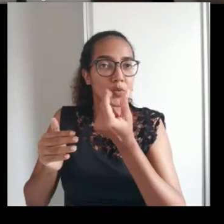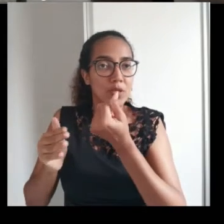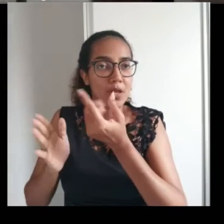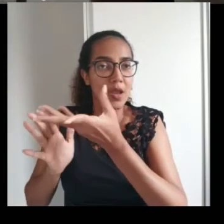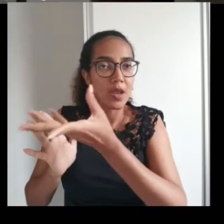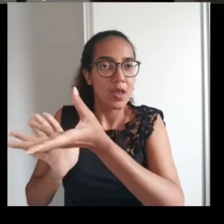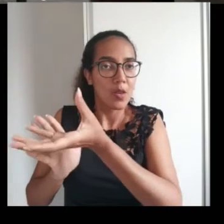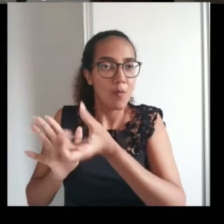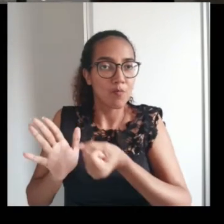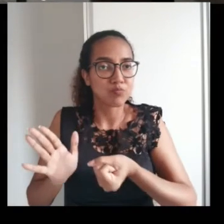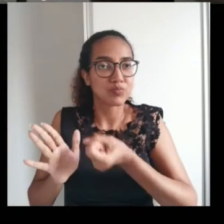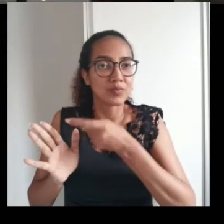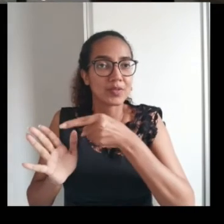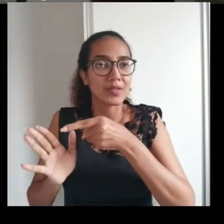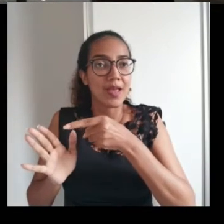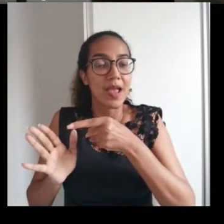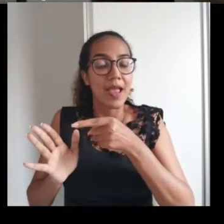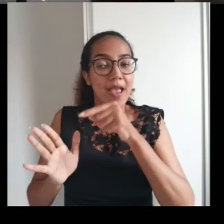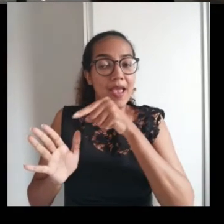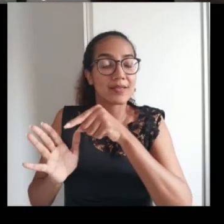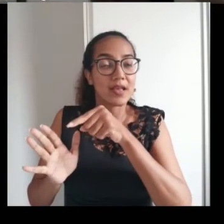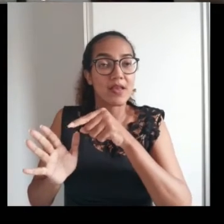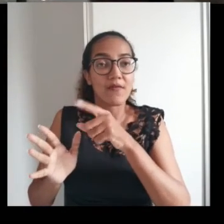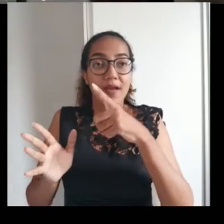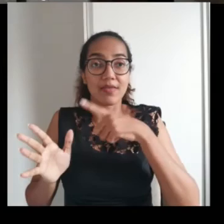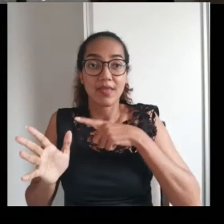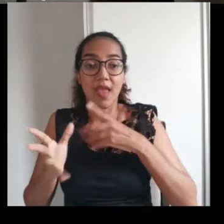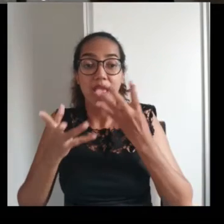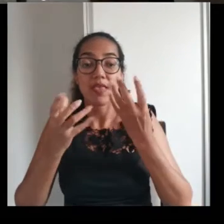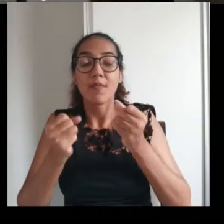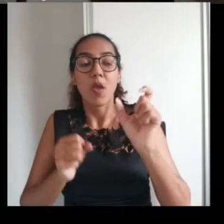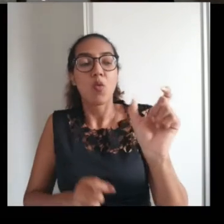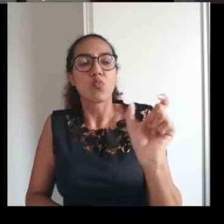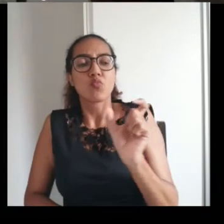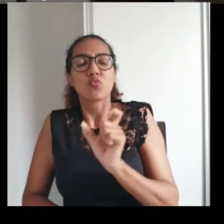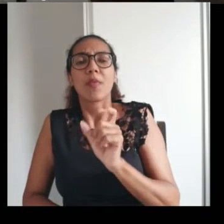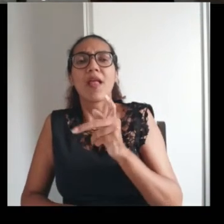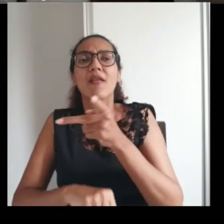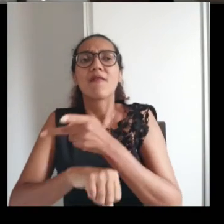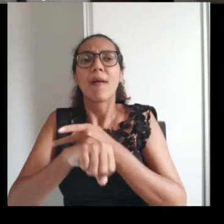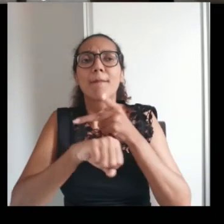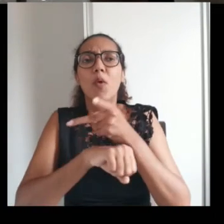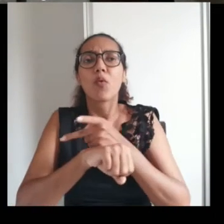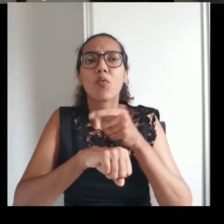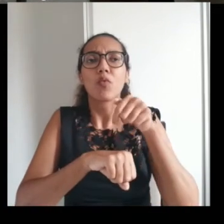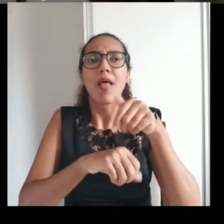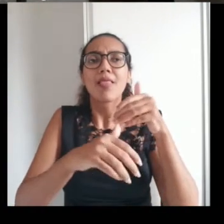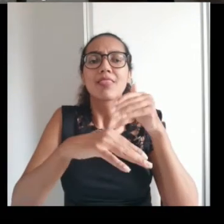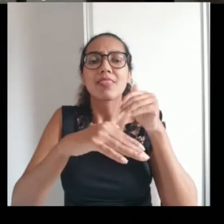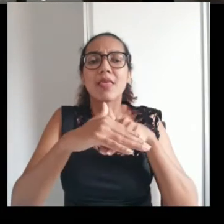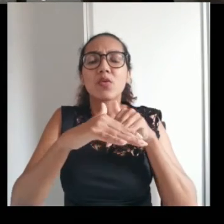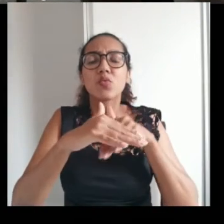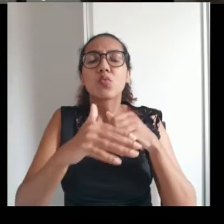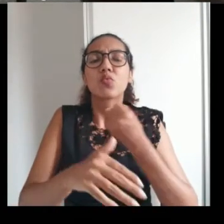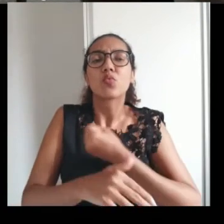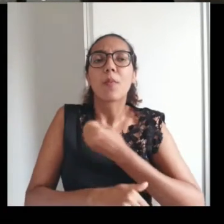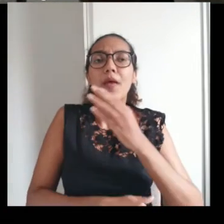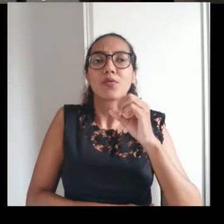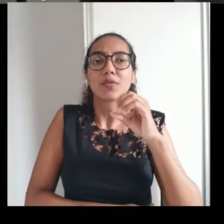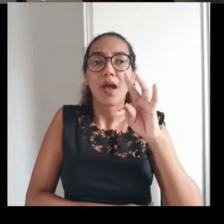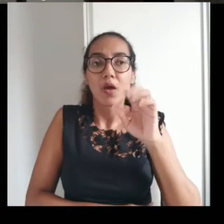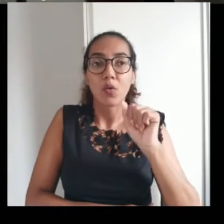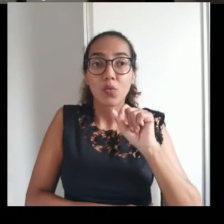ser debitado. Aí ele vai no repositório, procura a conta e debita, né? E no final das contas, né?